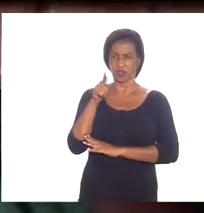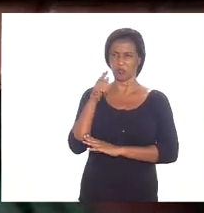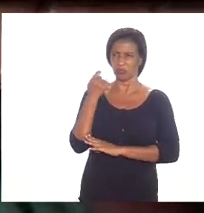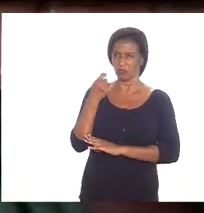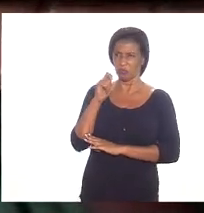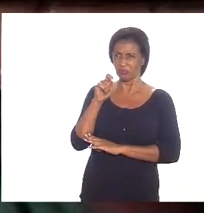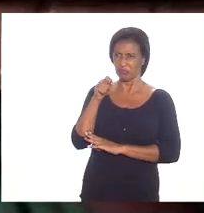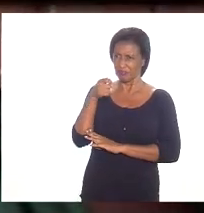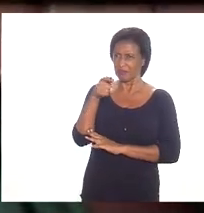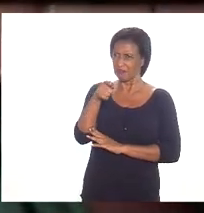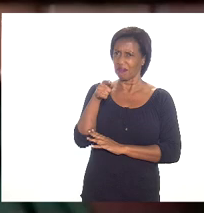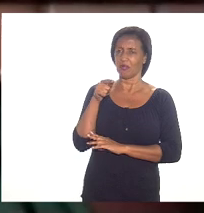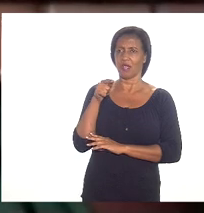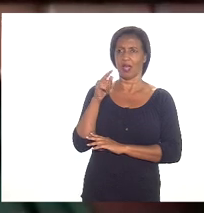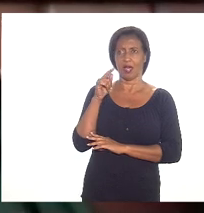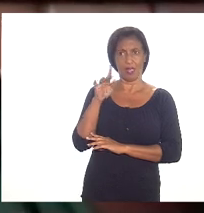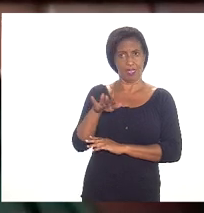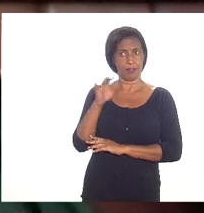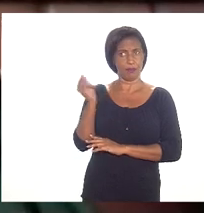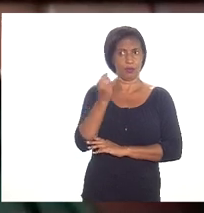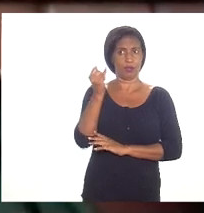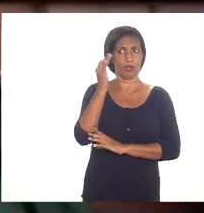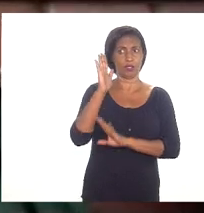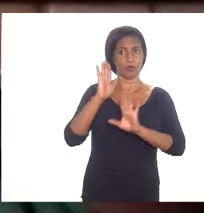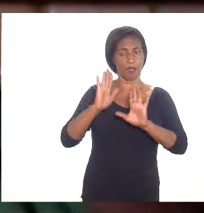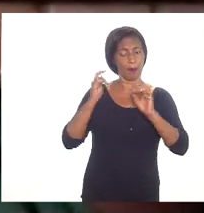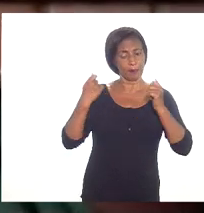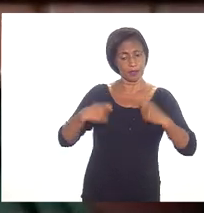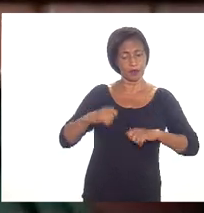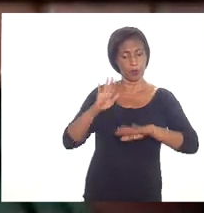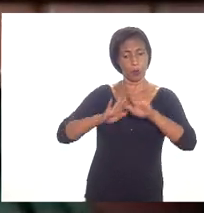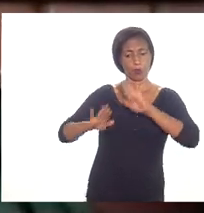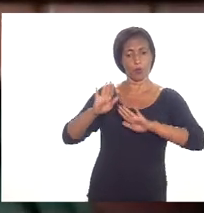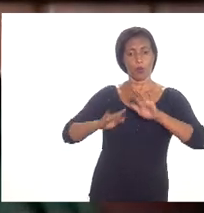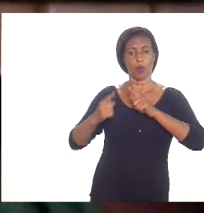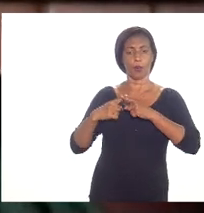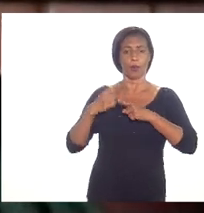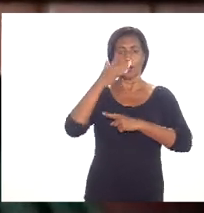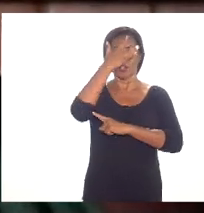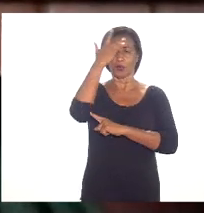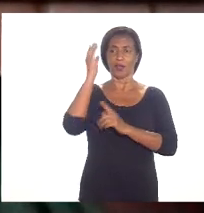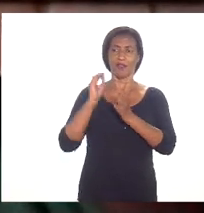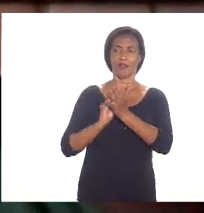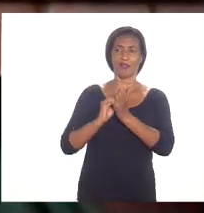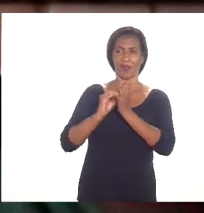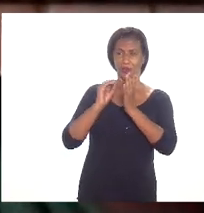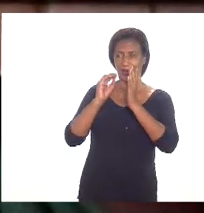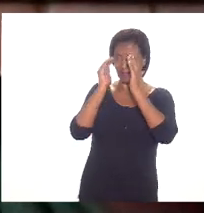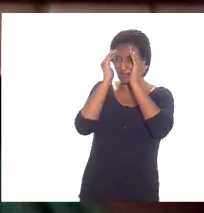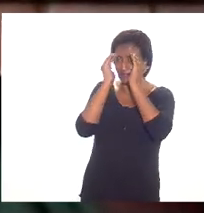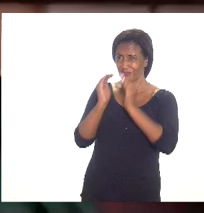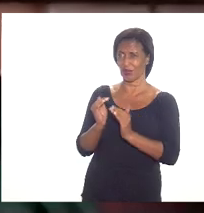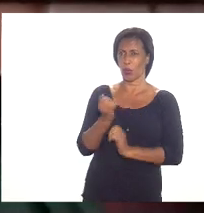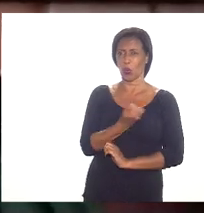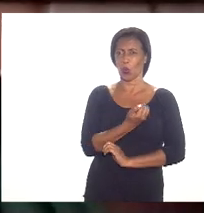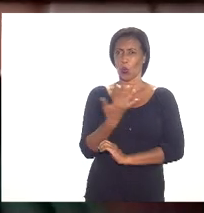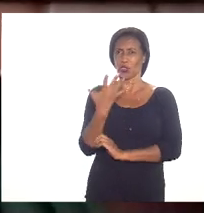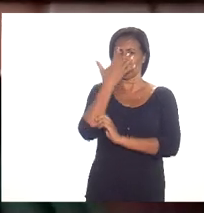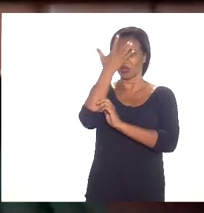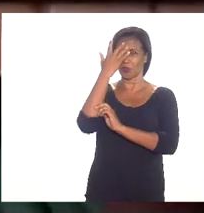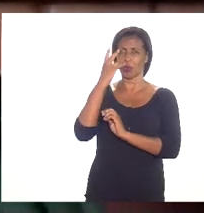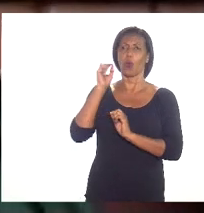Luiz Paulo, mas acho que a gente precisa ressalvar, porque as pessoas não respeitam a quantidade de pessoas no